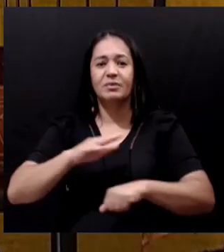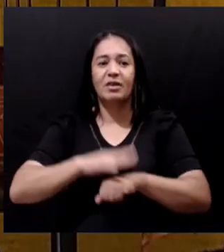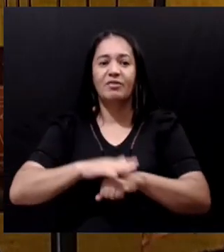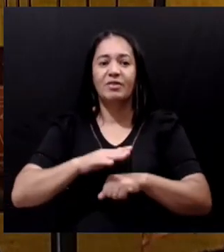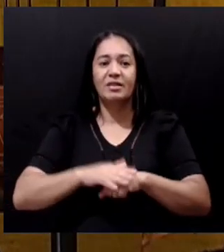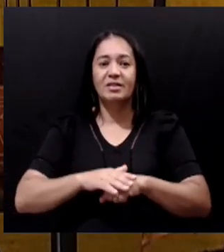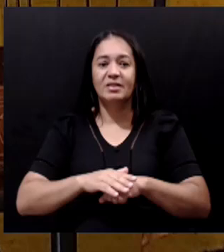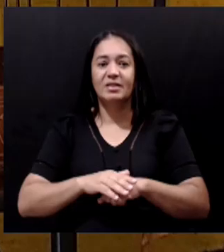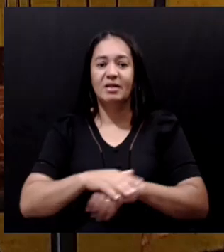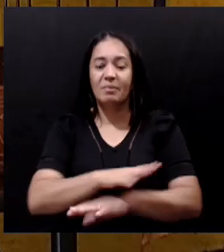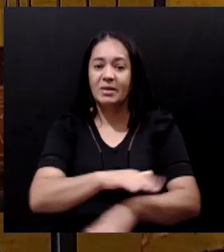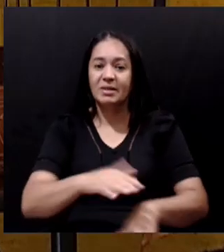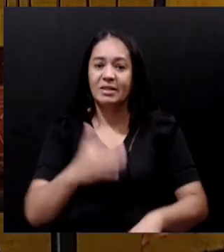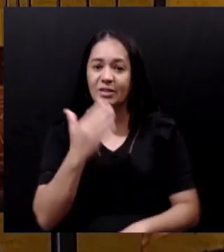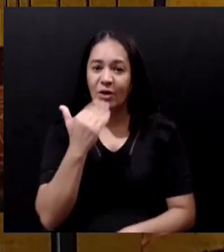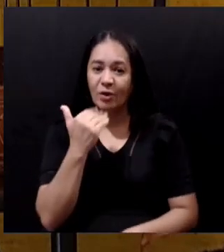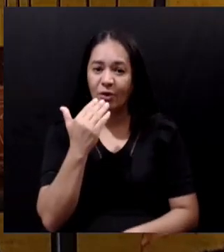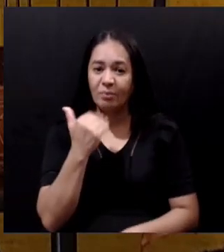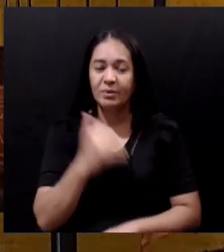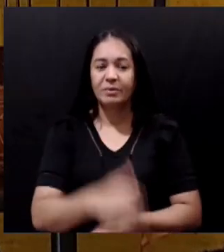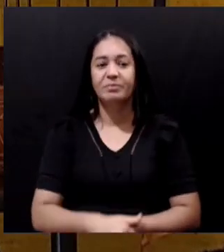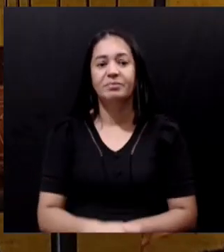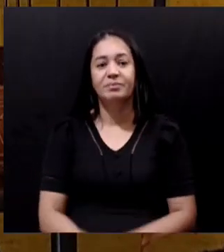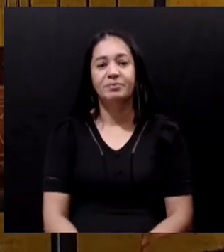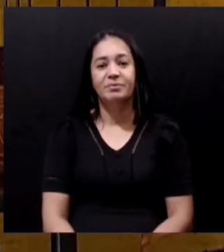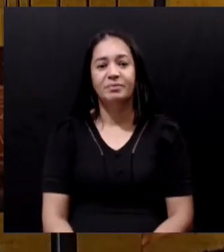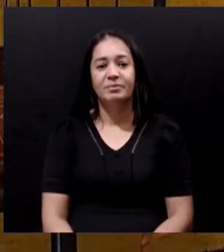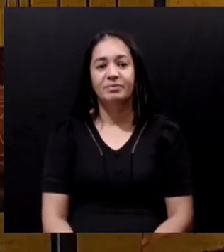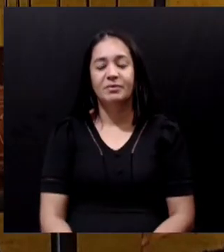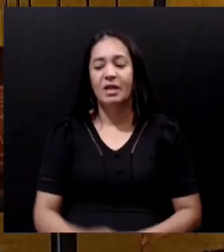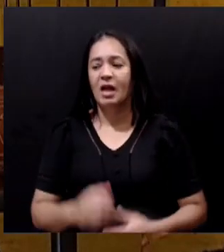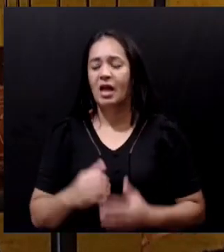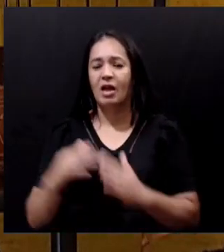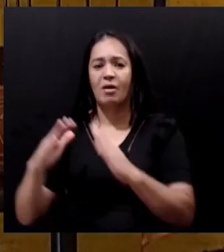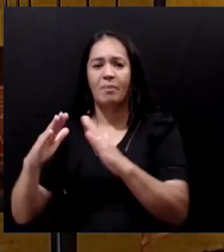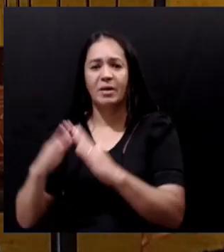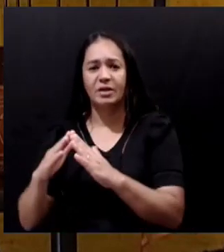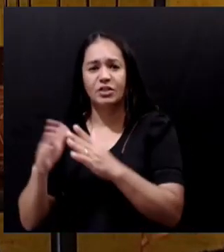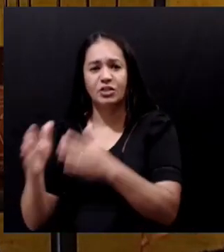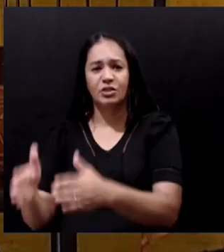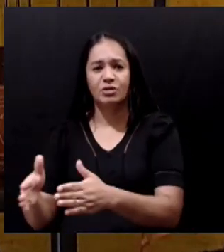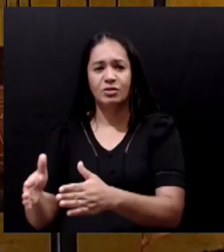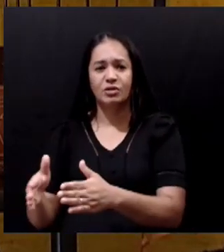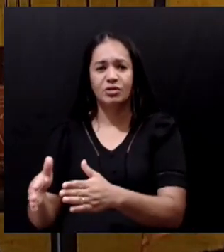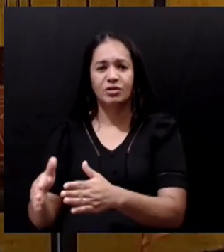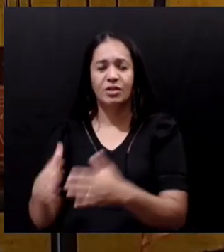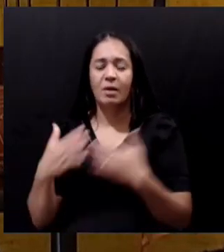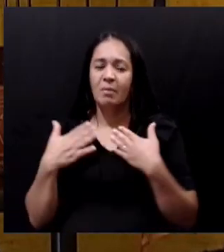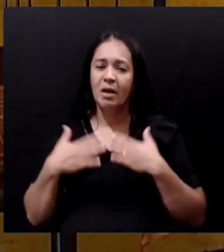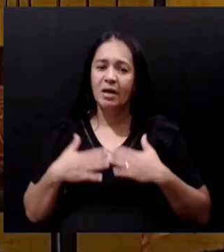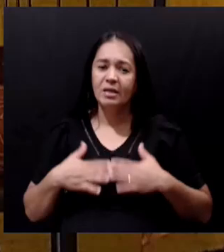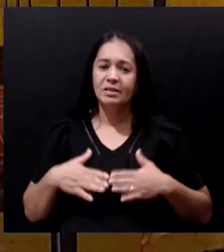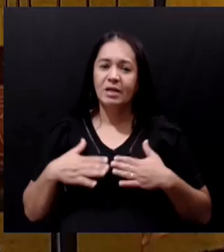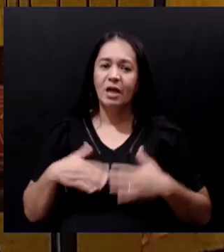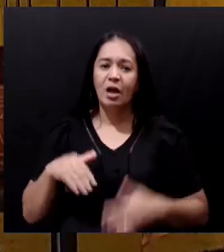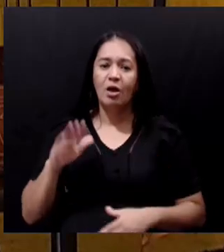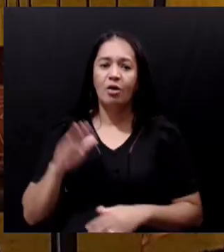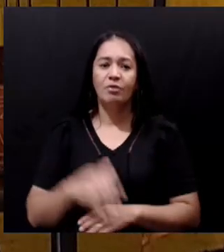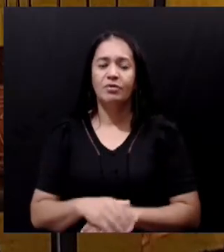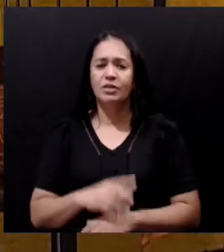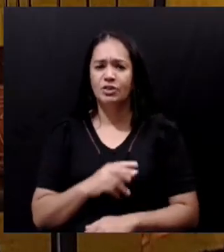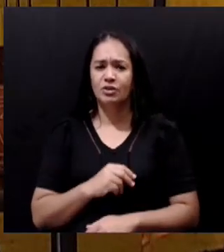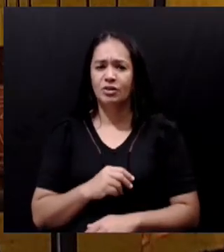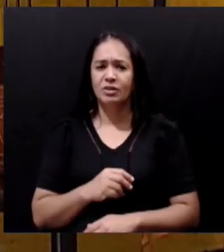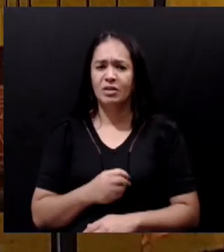comer. Aí ele veio para casa. Aí chegou em casa já um pouco mais tranquilo. Aí eu disse, nossa, mas tanta massa de